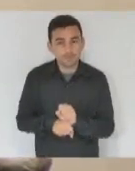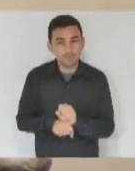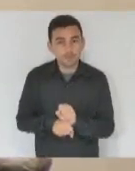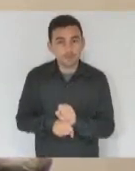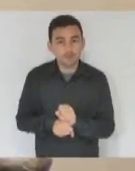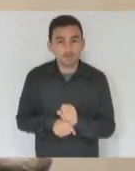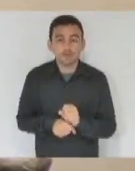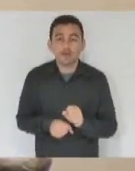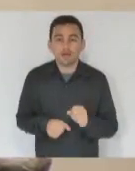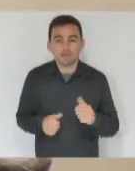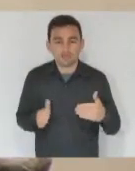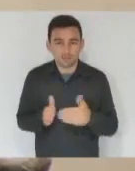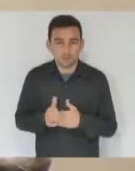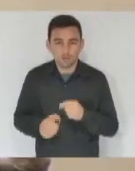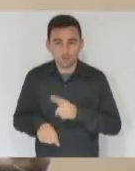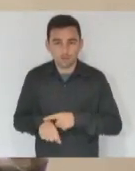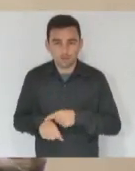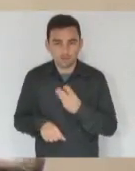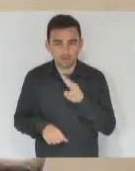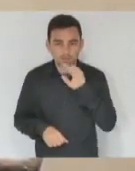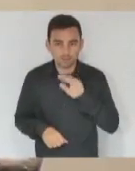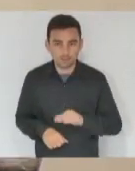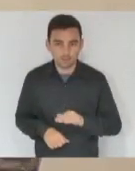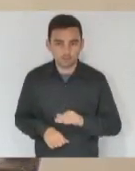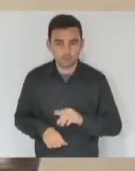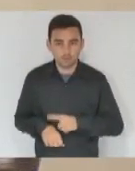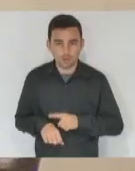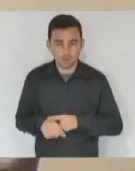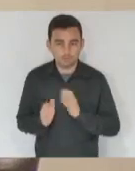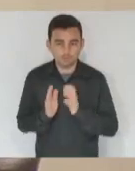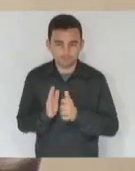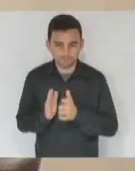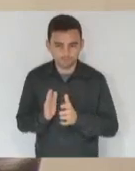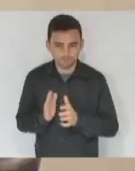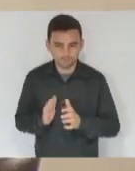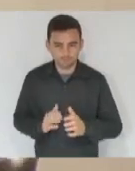15 horas para que possamos retomar com o horário destinado aos partidos políticos. Está suspensa.